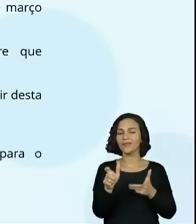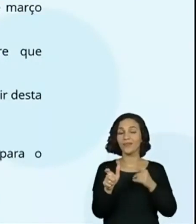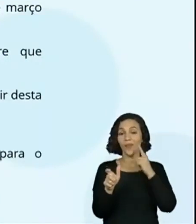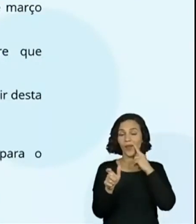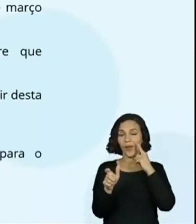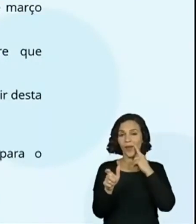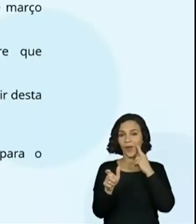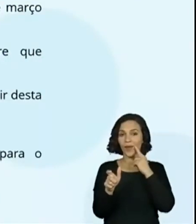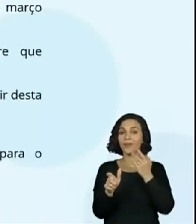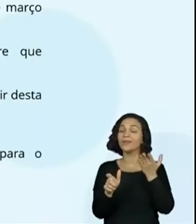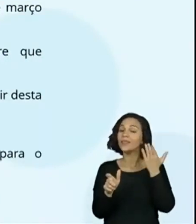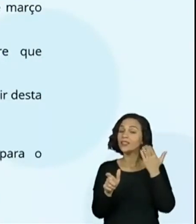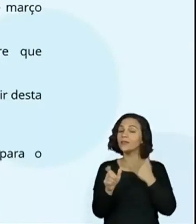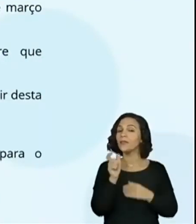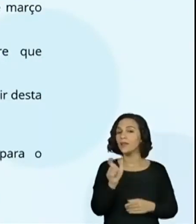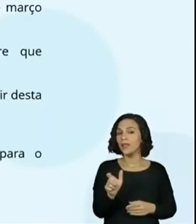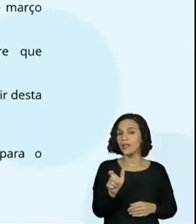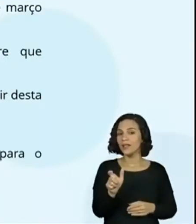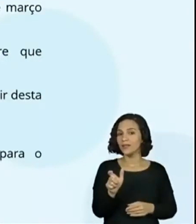ela estava no...